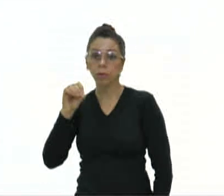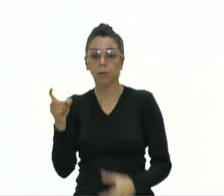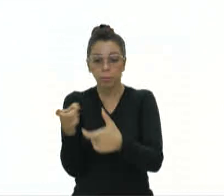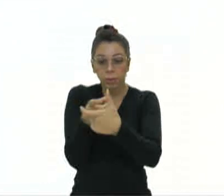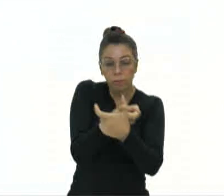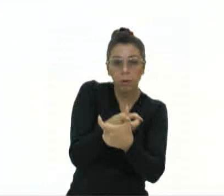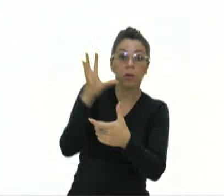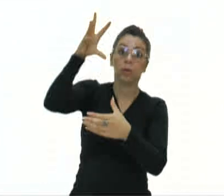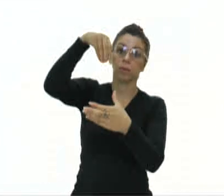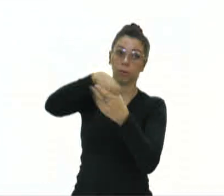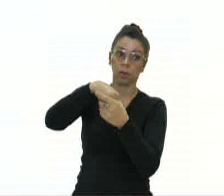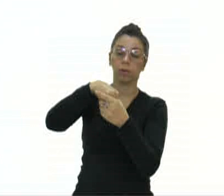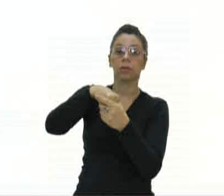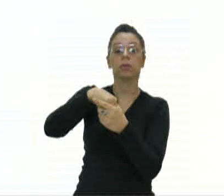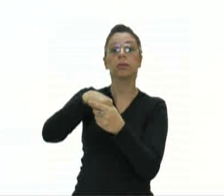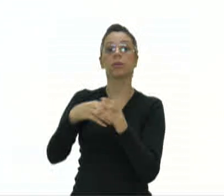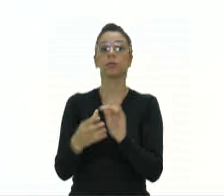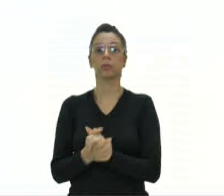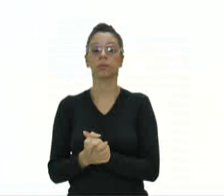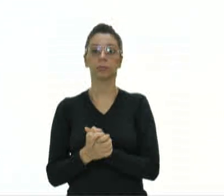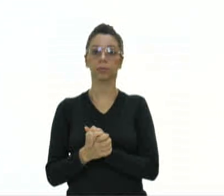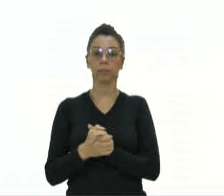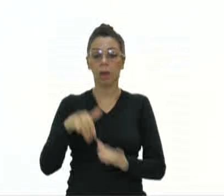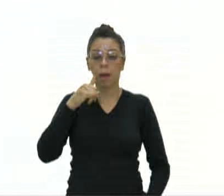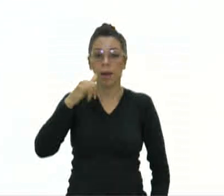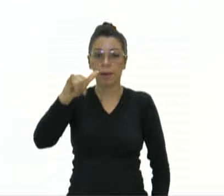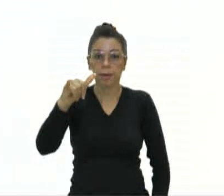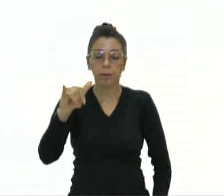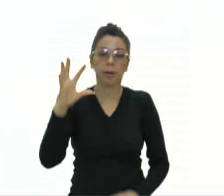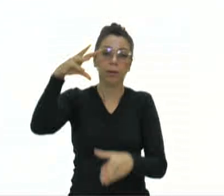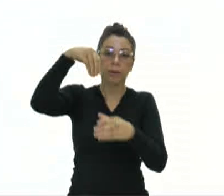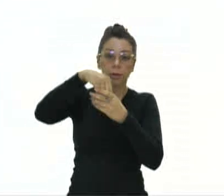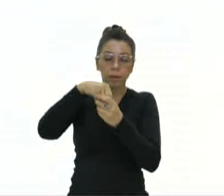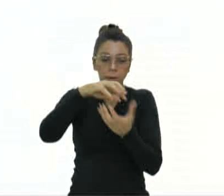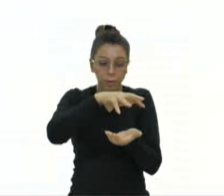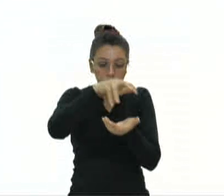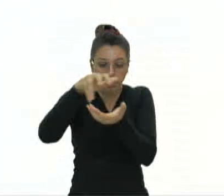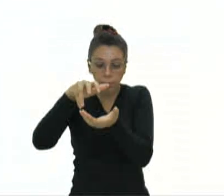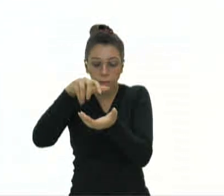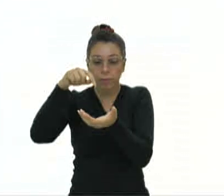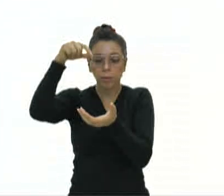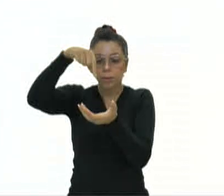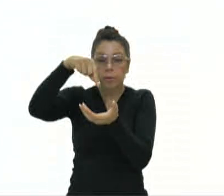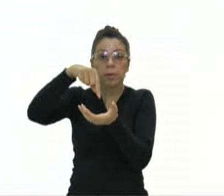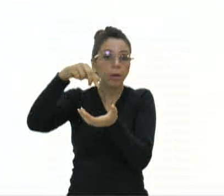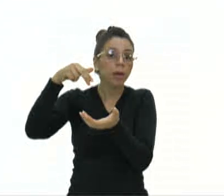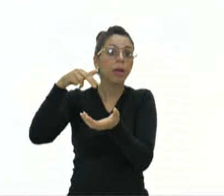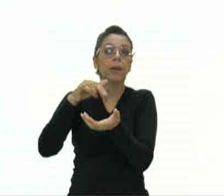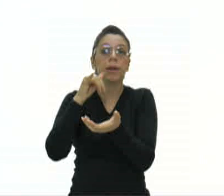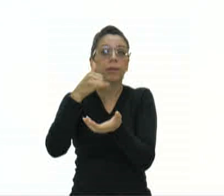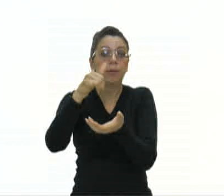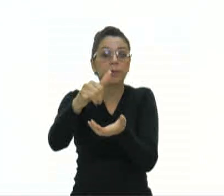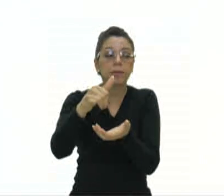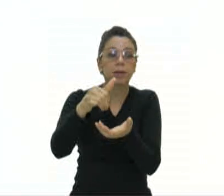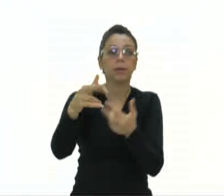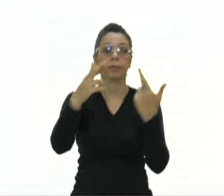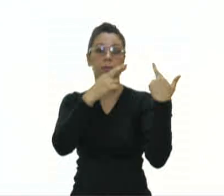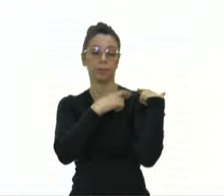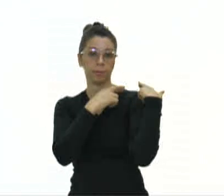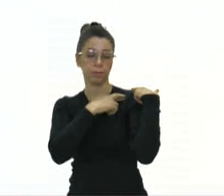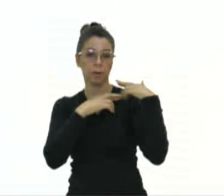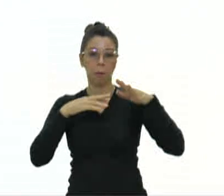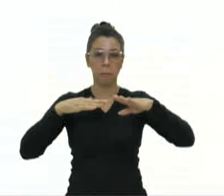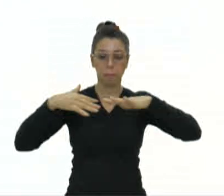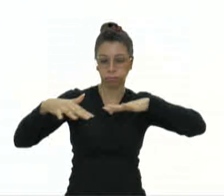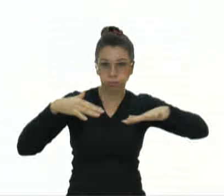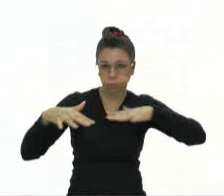dentro, são aquelas condicionadas pela energia armazenada no interior do planeta, responsáveis pelo